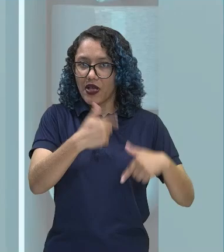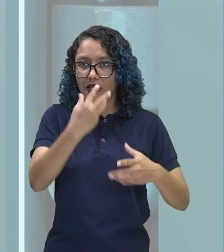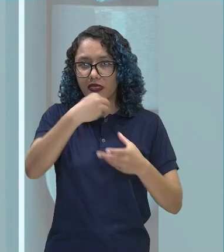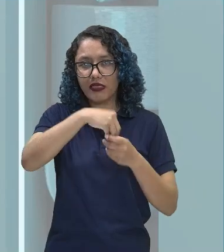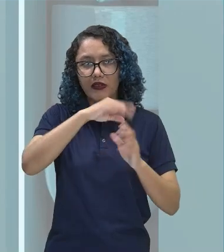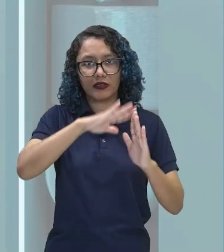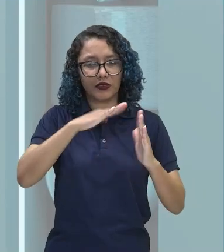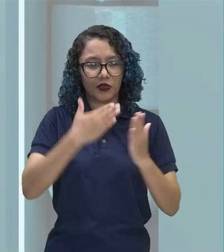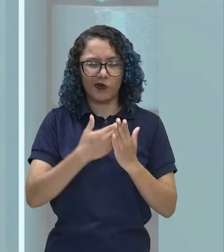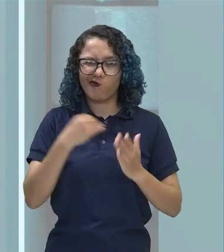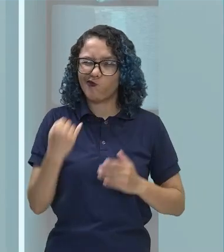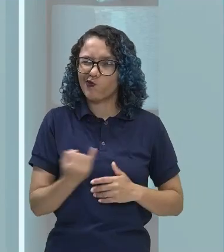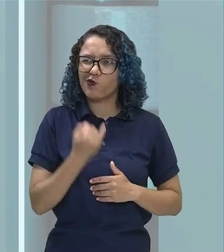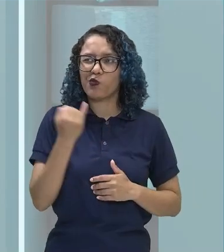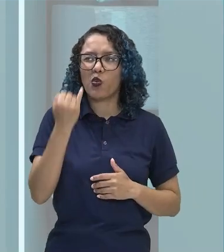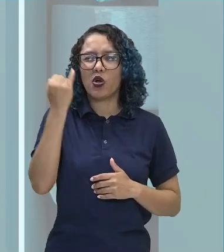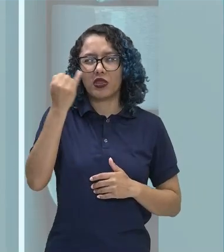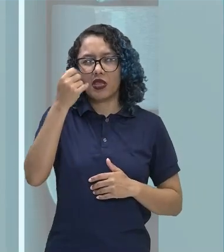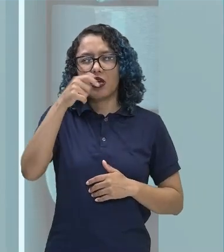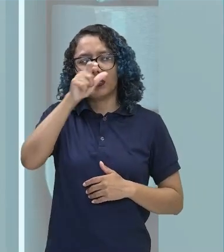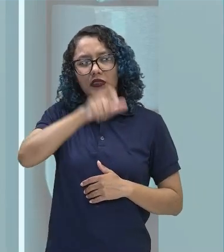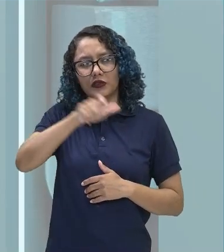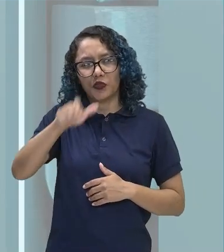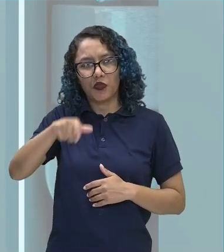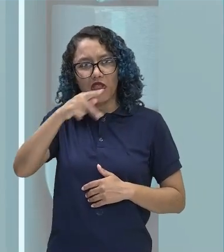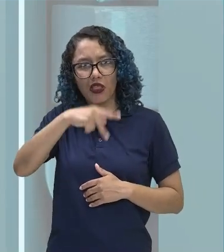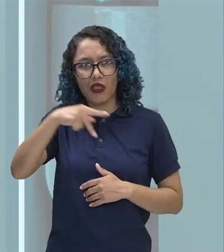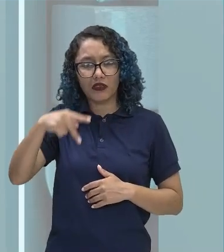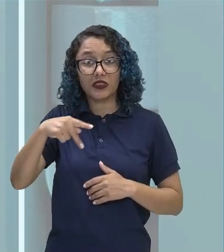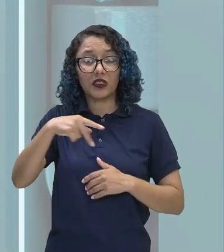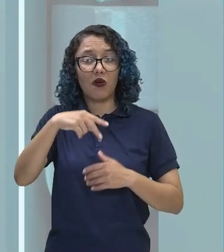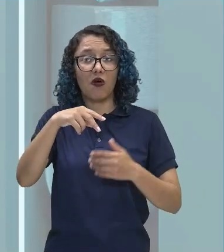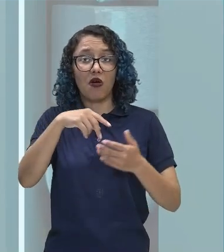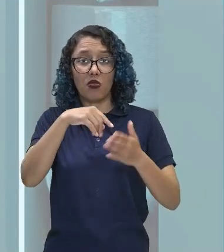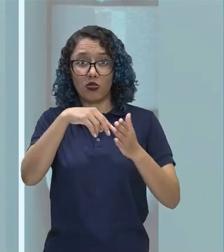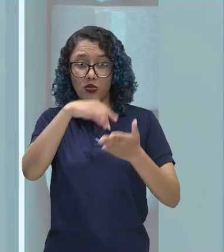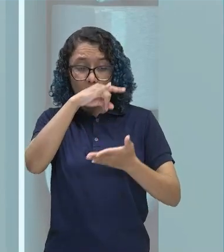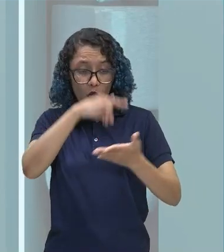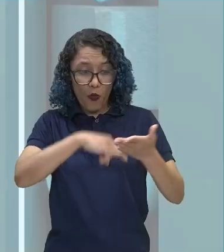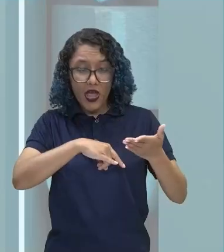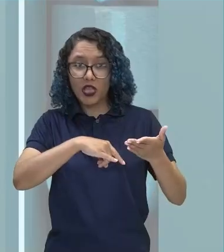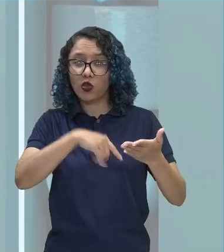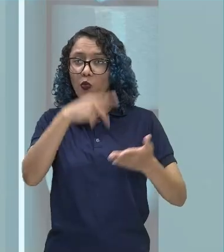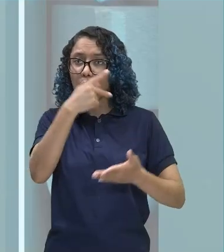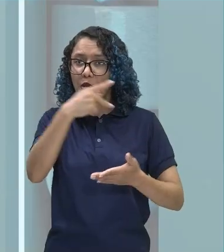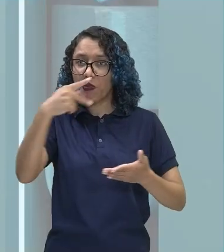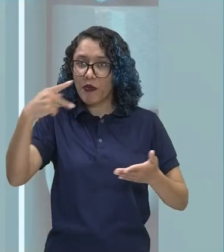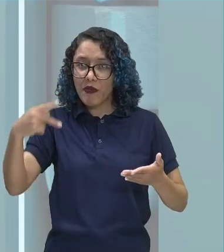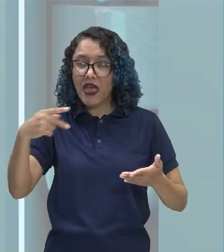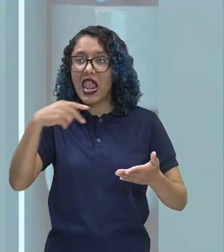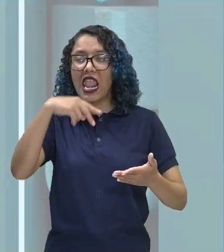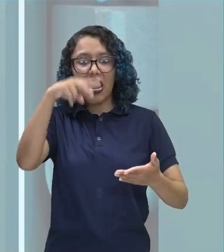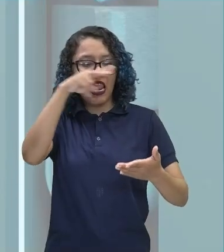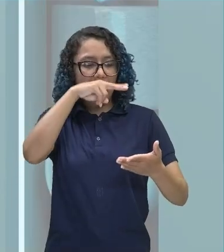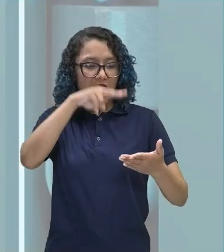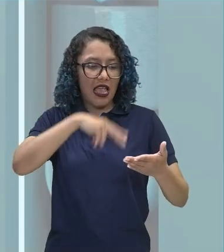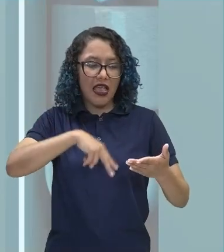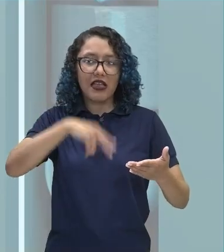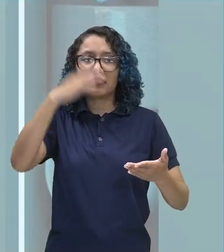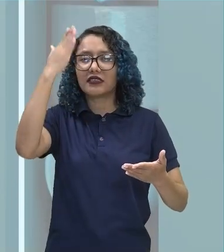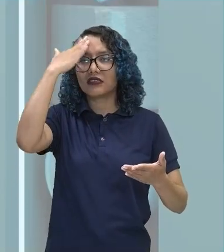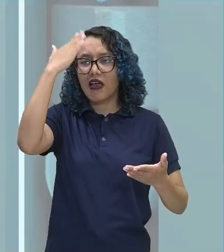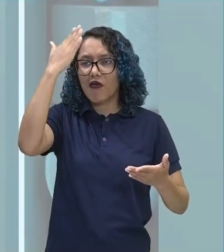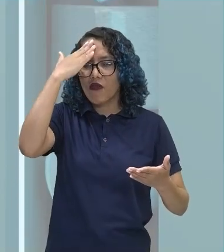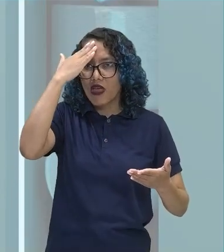que o professor faça a leitura desse projeto político-pedagógico, para ele saber, né, o que se